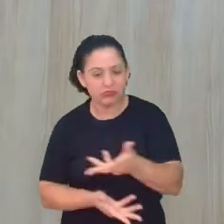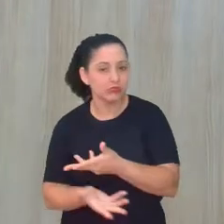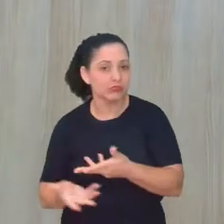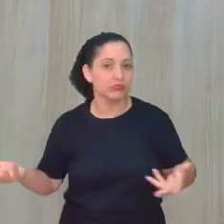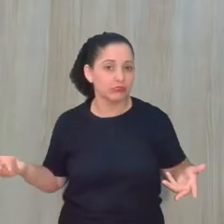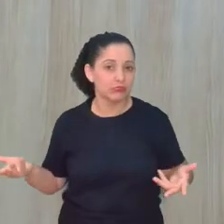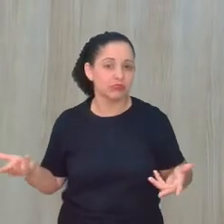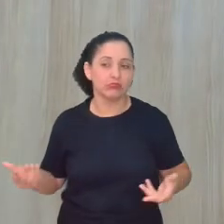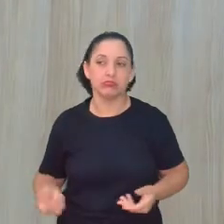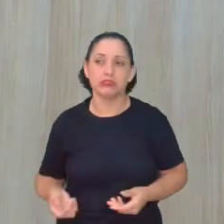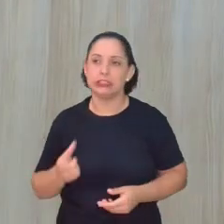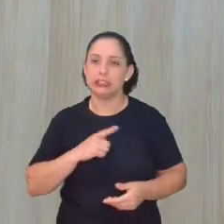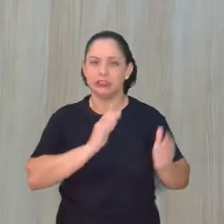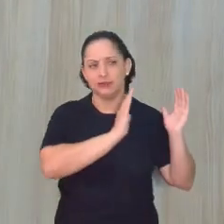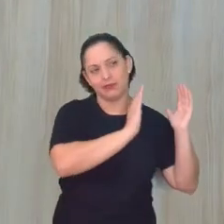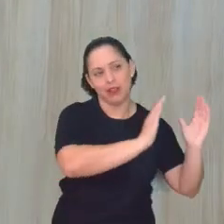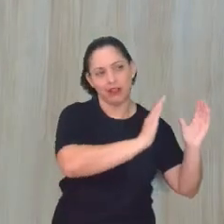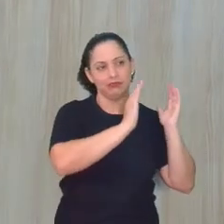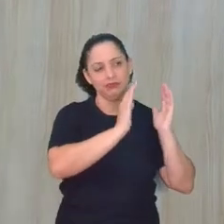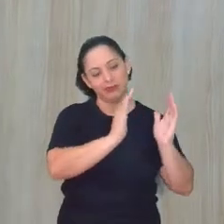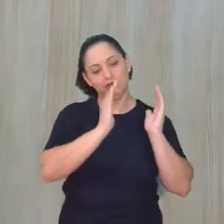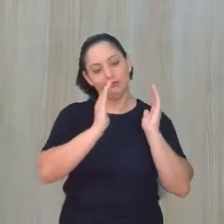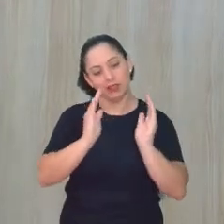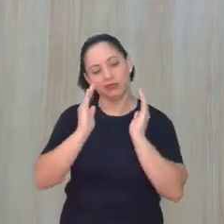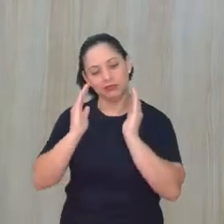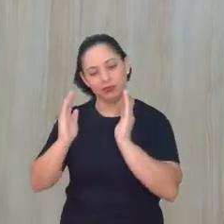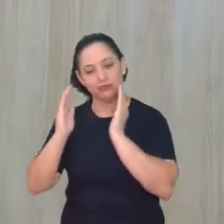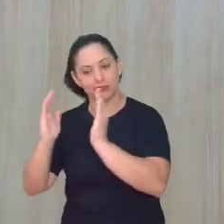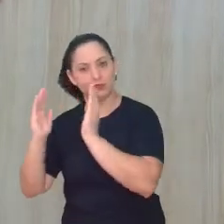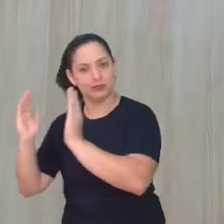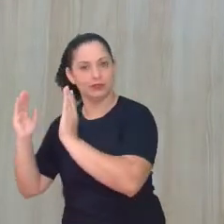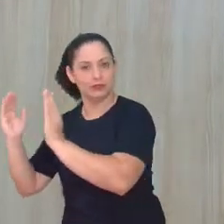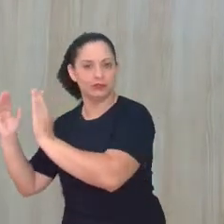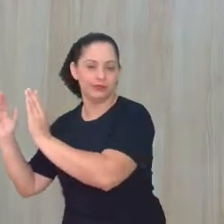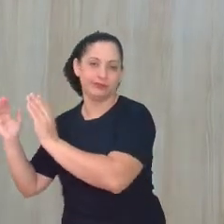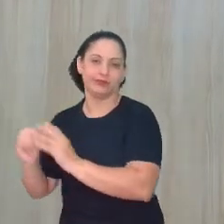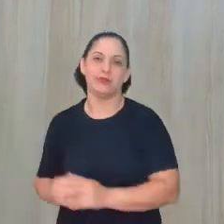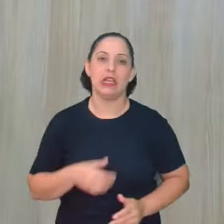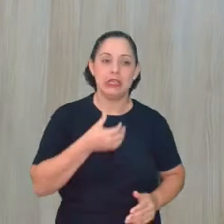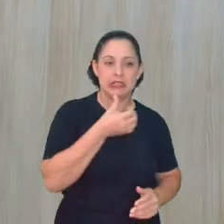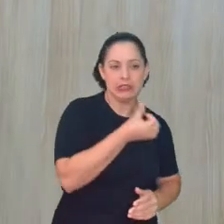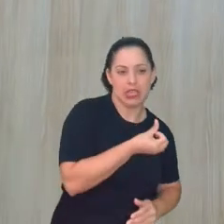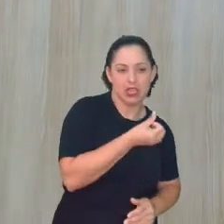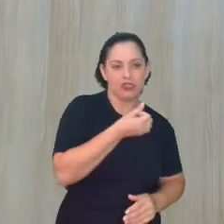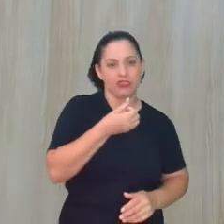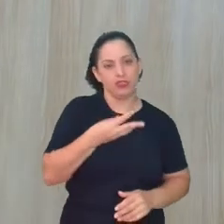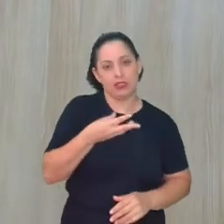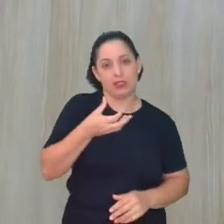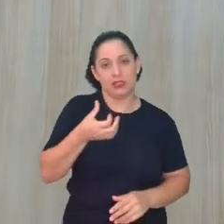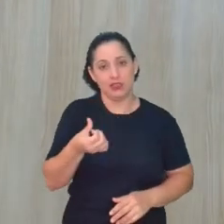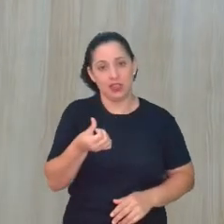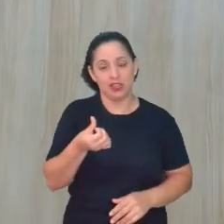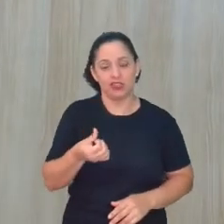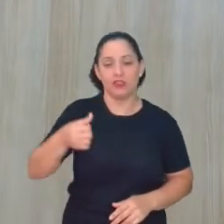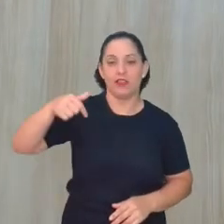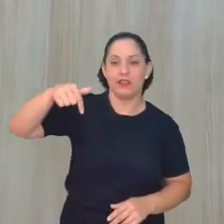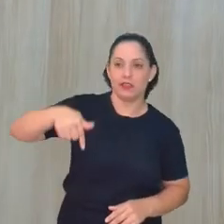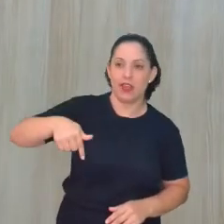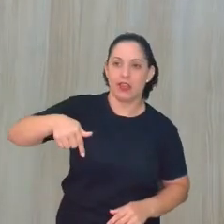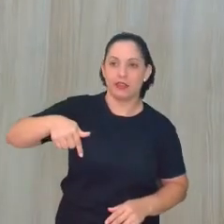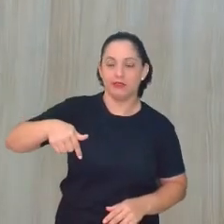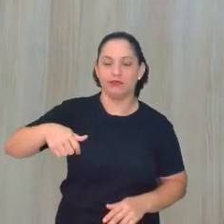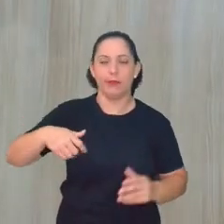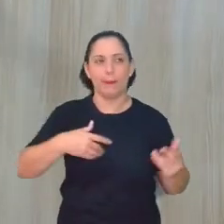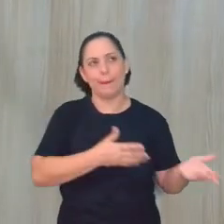você continua escrevendo a tabela aqui, ó. Então, 6, 36, 7 custa